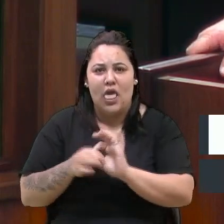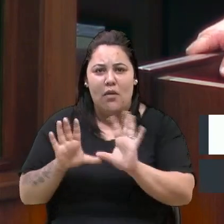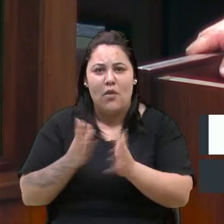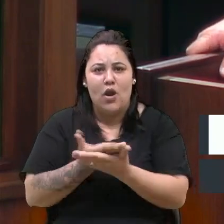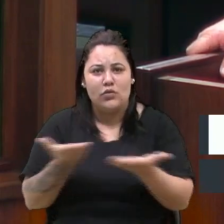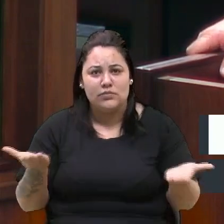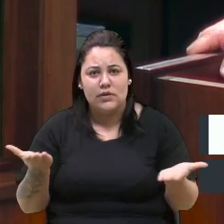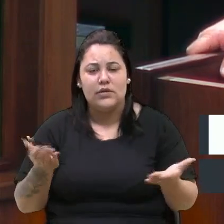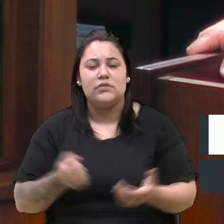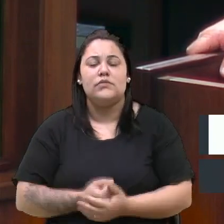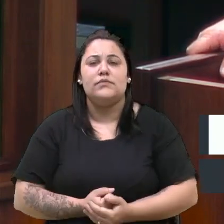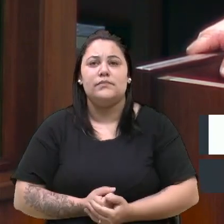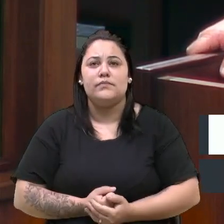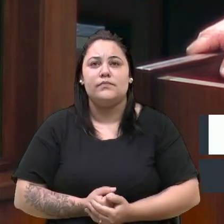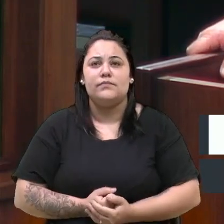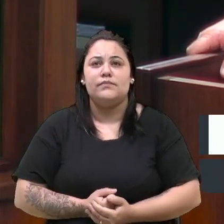mas